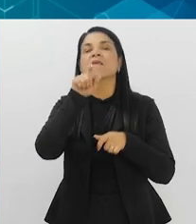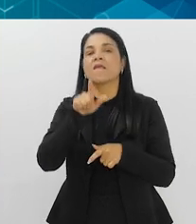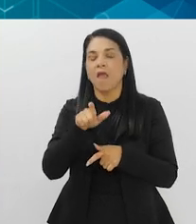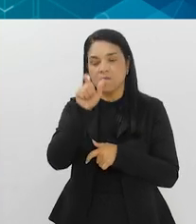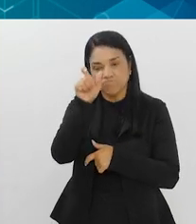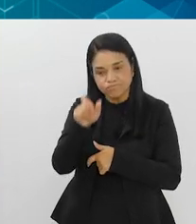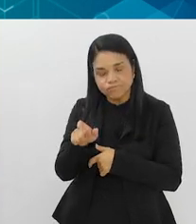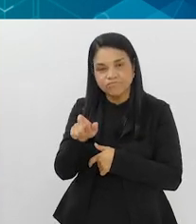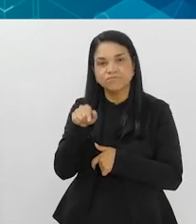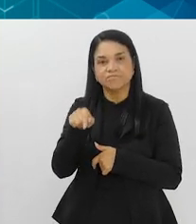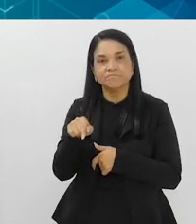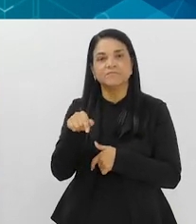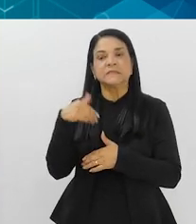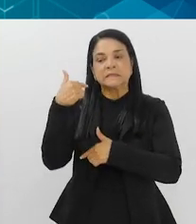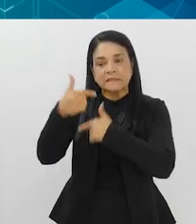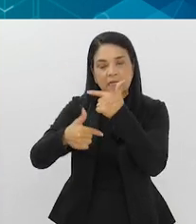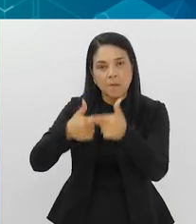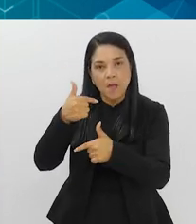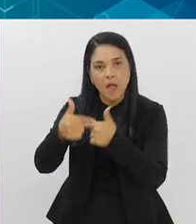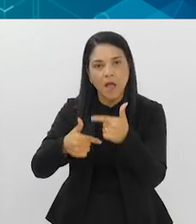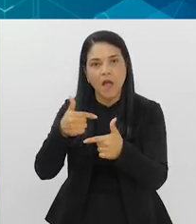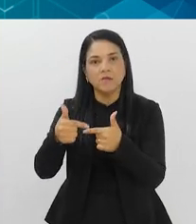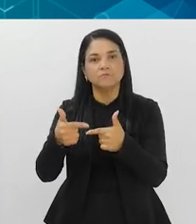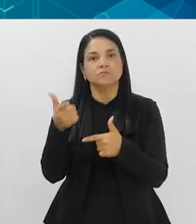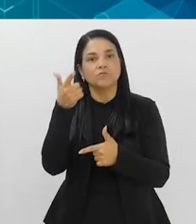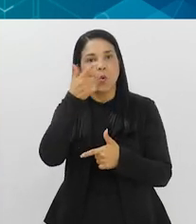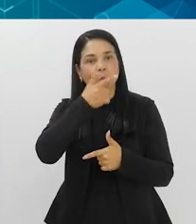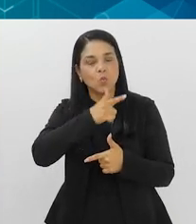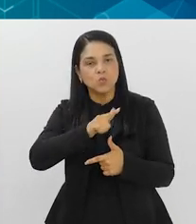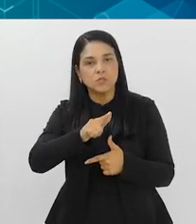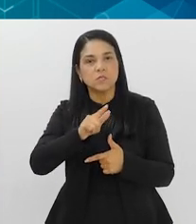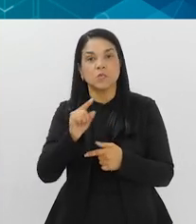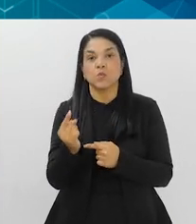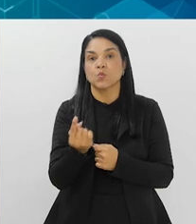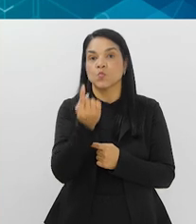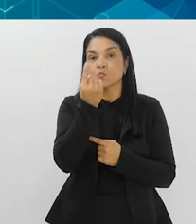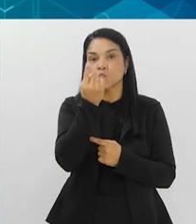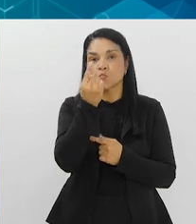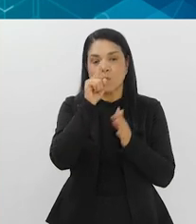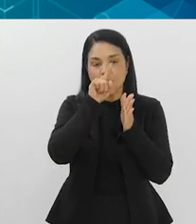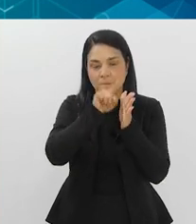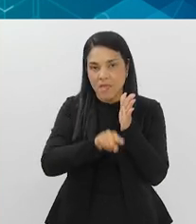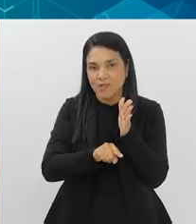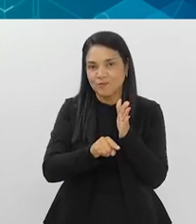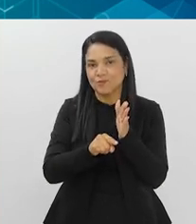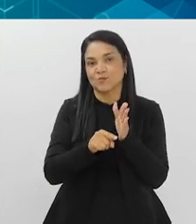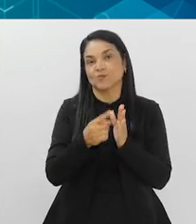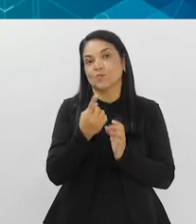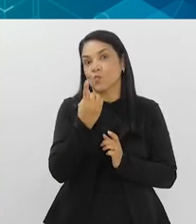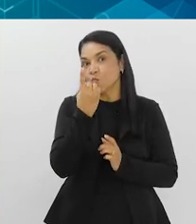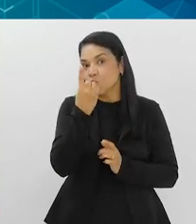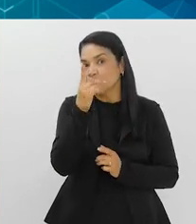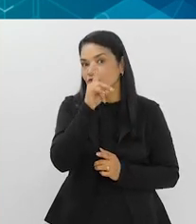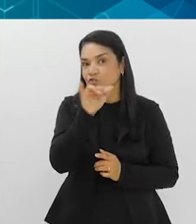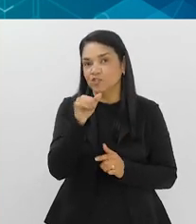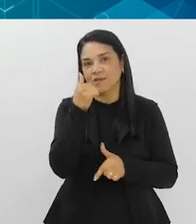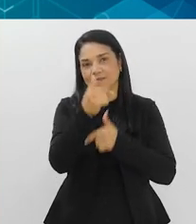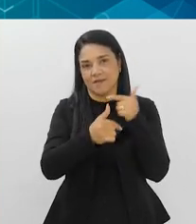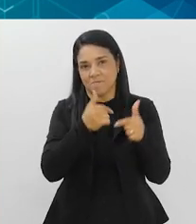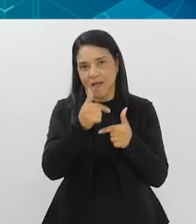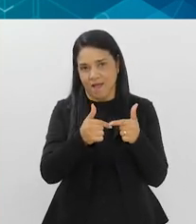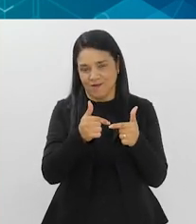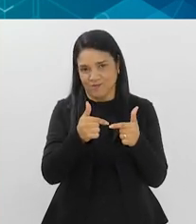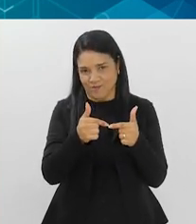vai fazer quais partes do trabalho, para que assim consiga libertar um dia de trabalho ou um turno para as pessoas